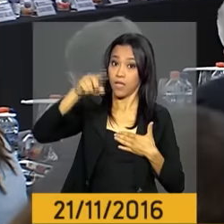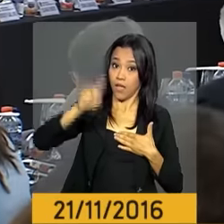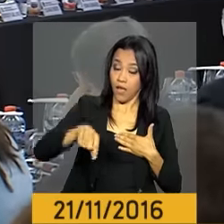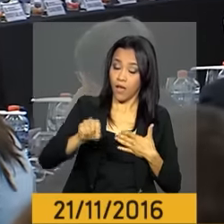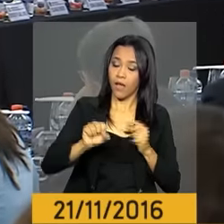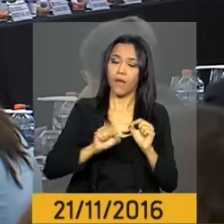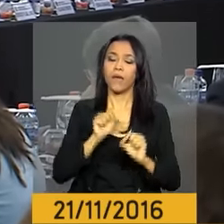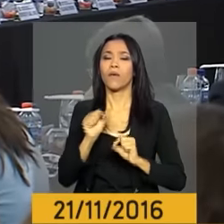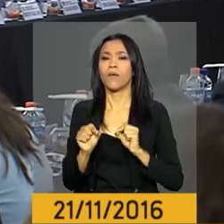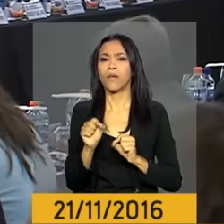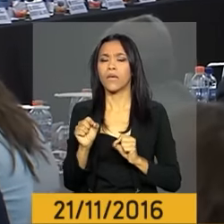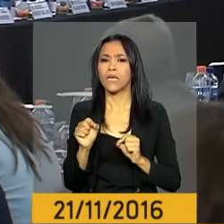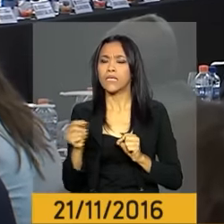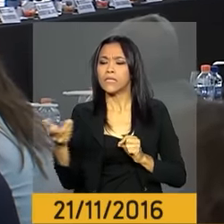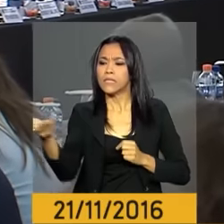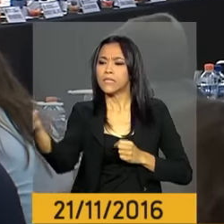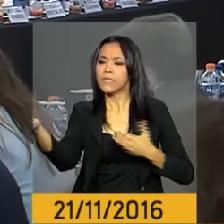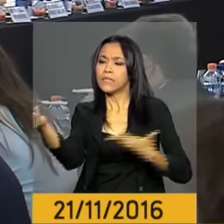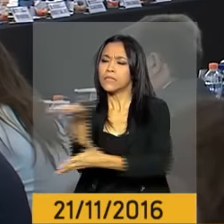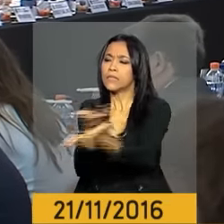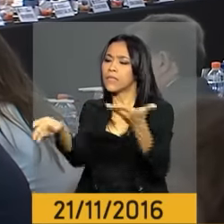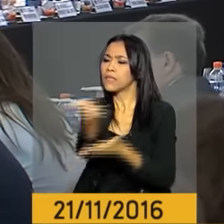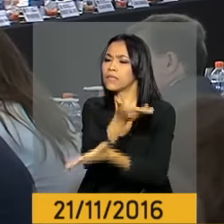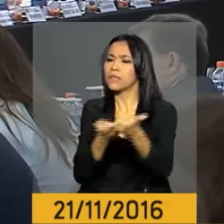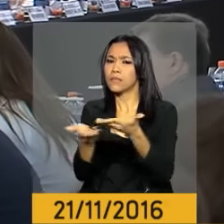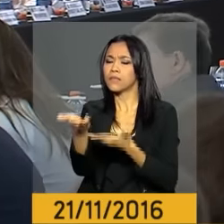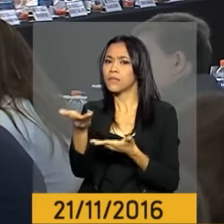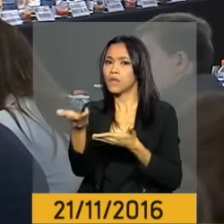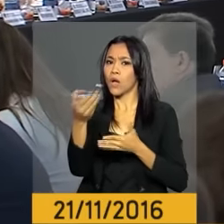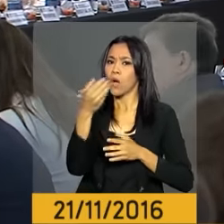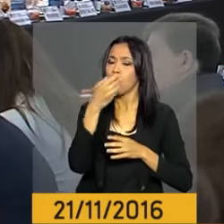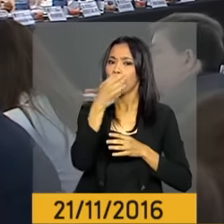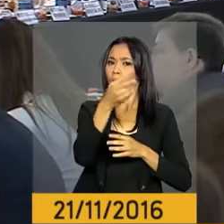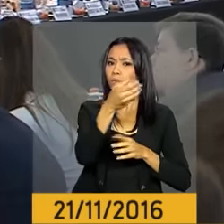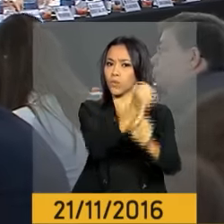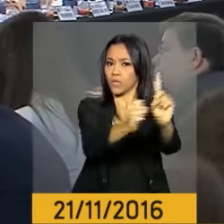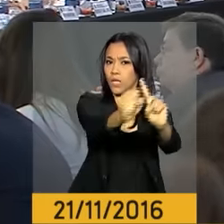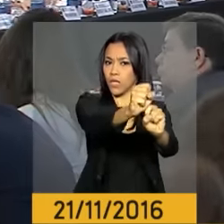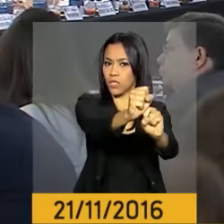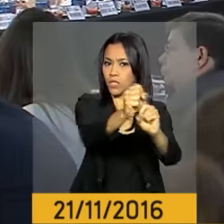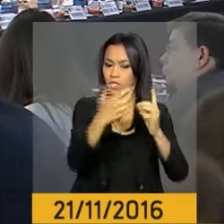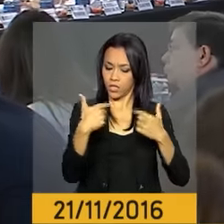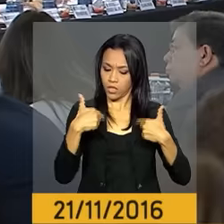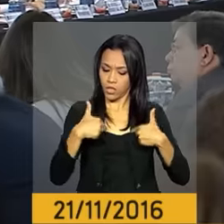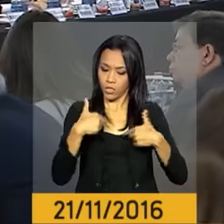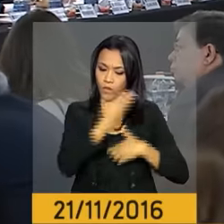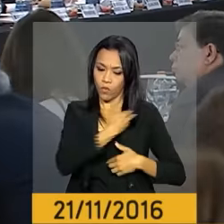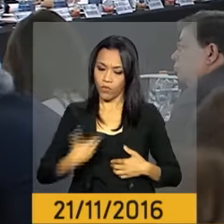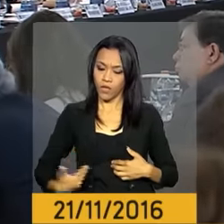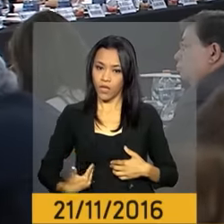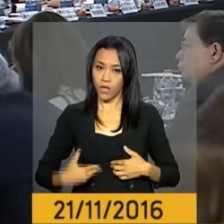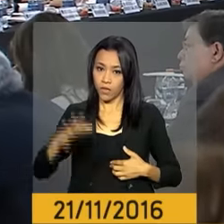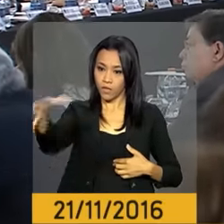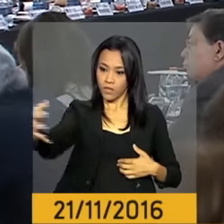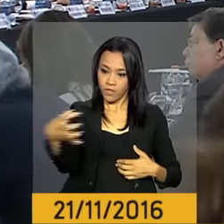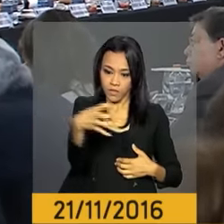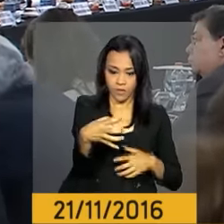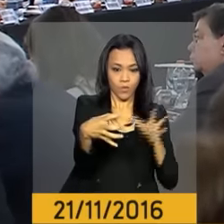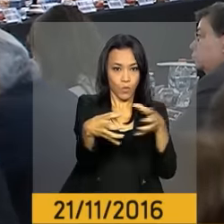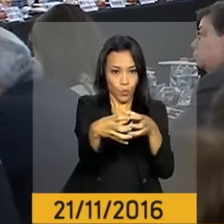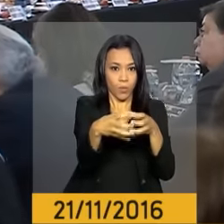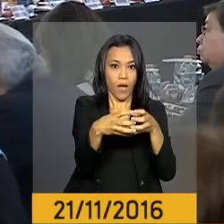produtores de interação entre o governo e a sociedade. Esta, meus senhores e minhas